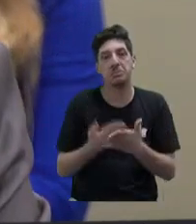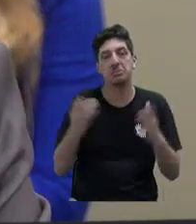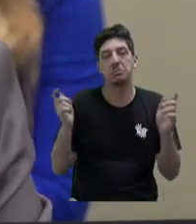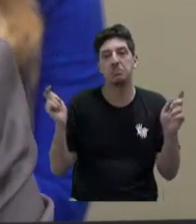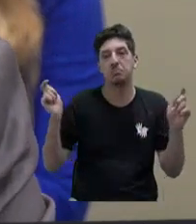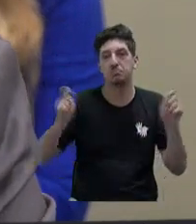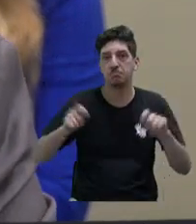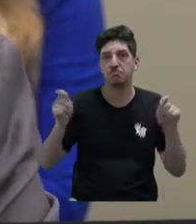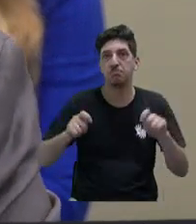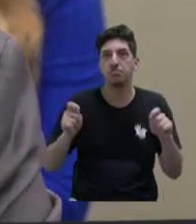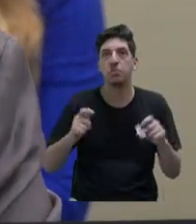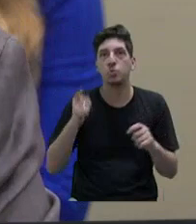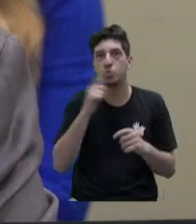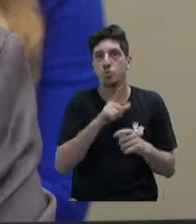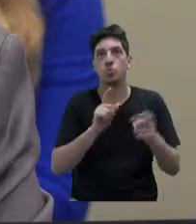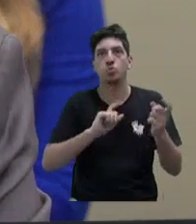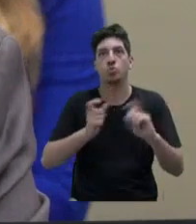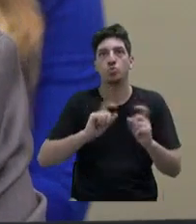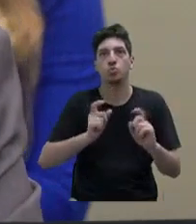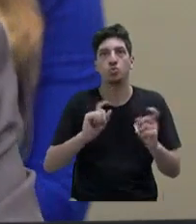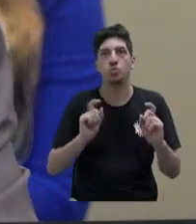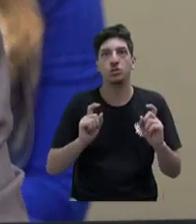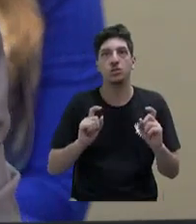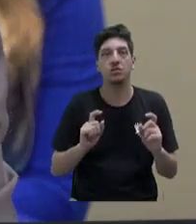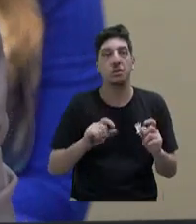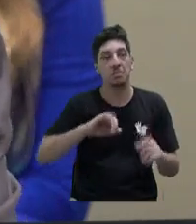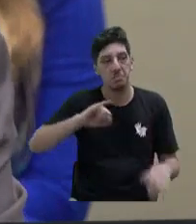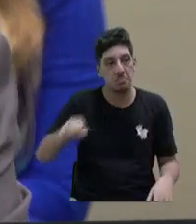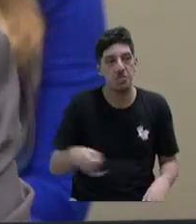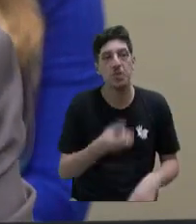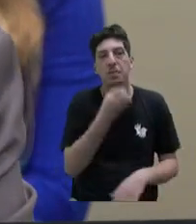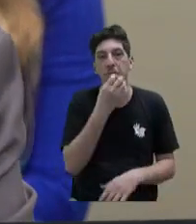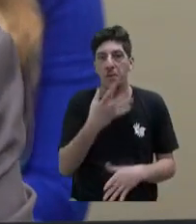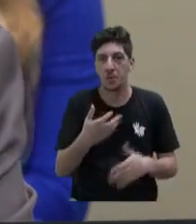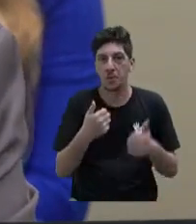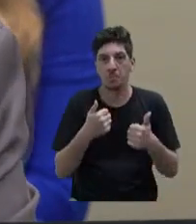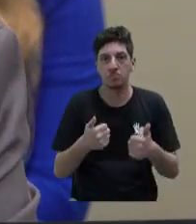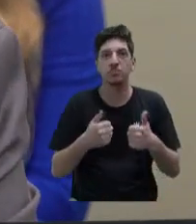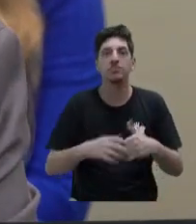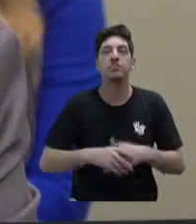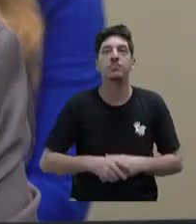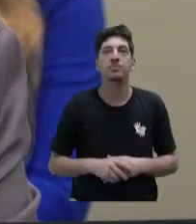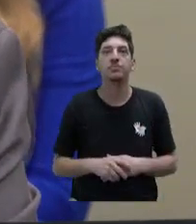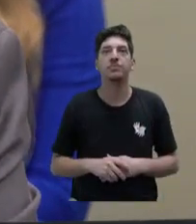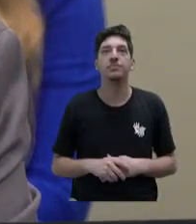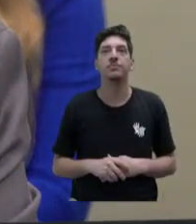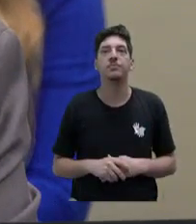uma reunião proveitosa.